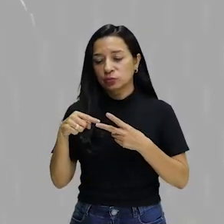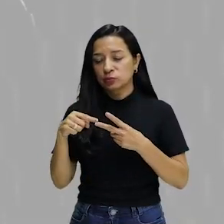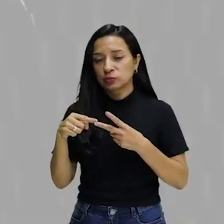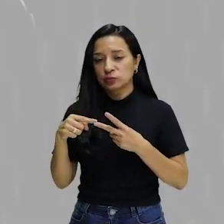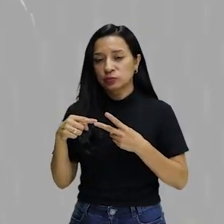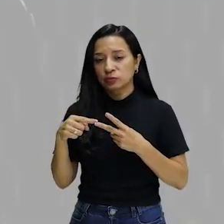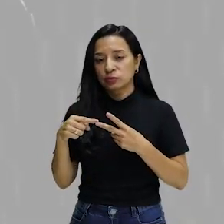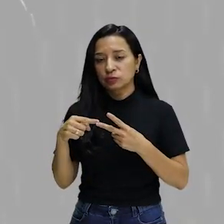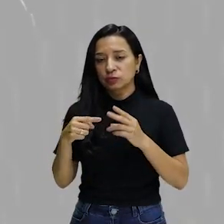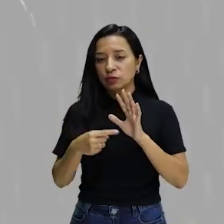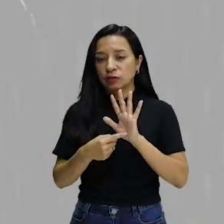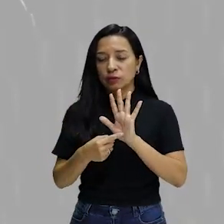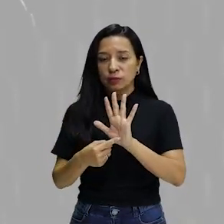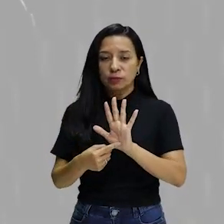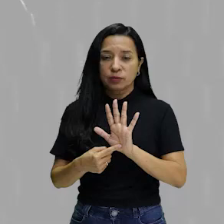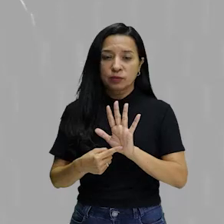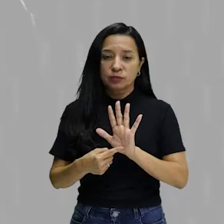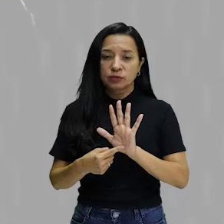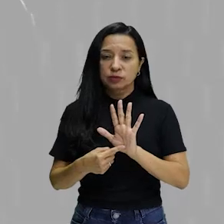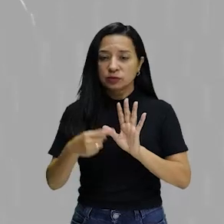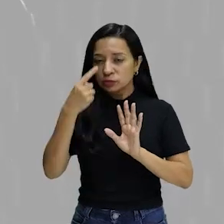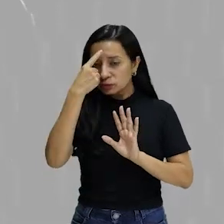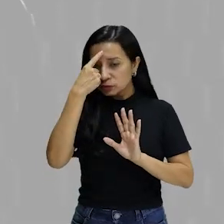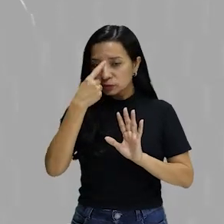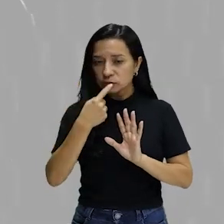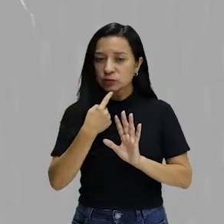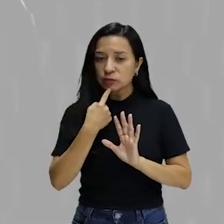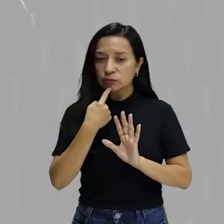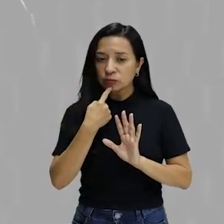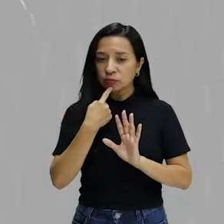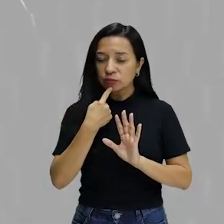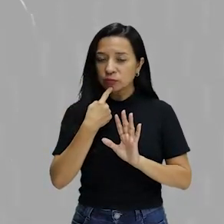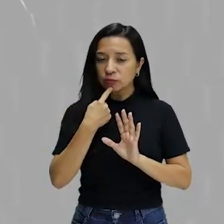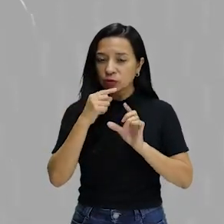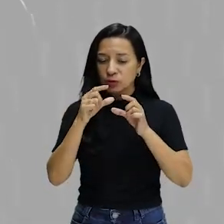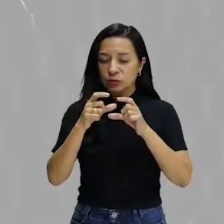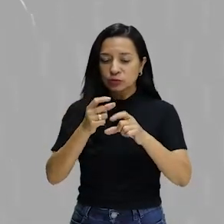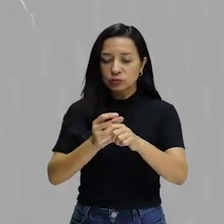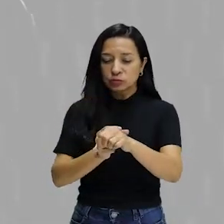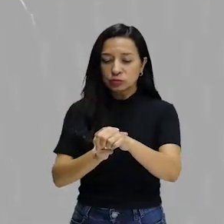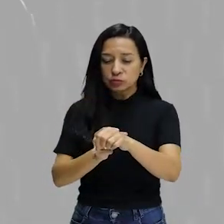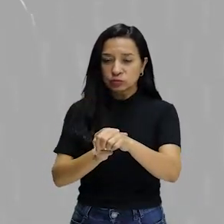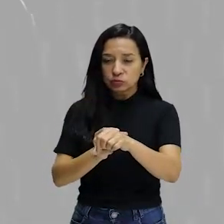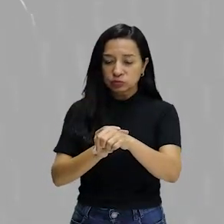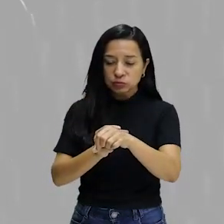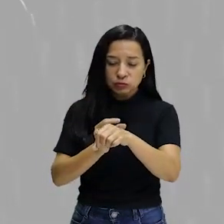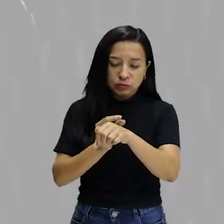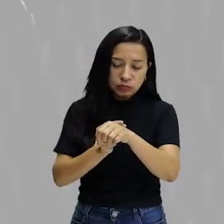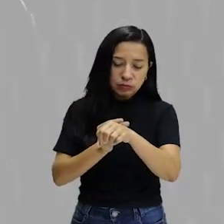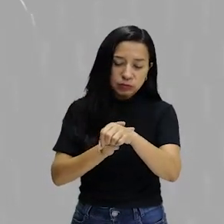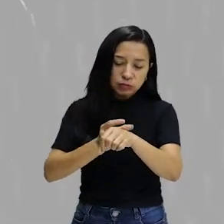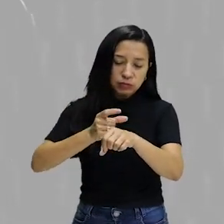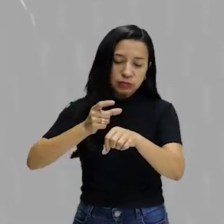ele está evidenciando uma imagem microscópica dos